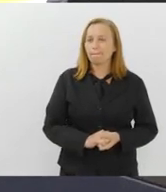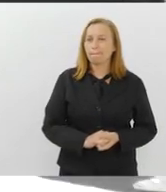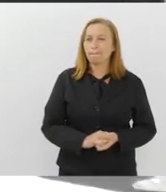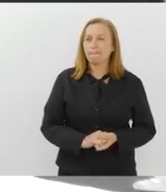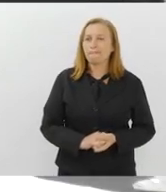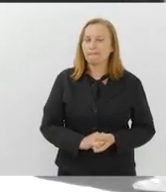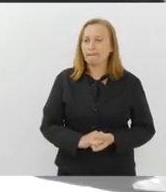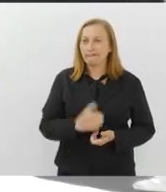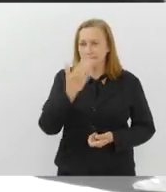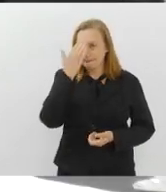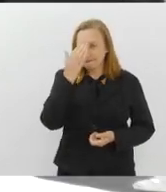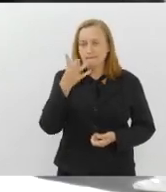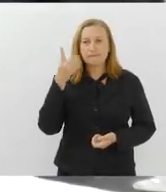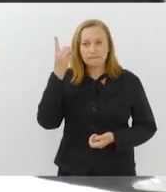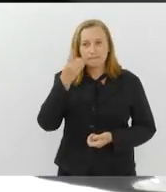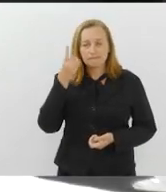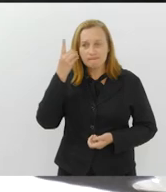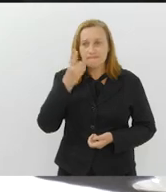Obrigado, deputado.